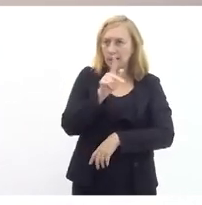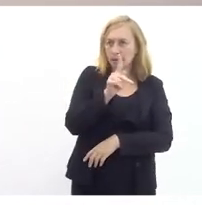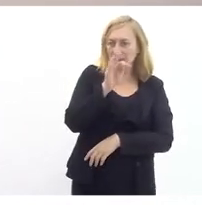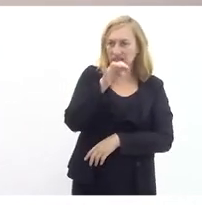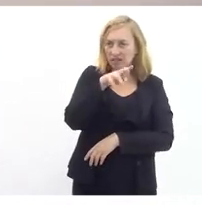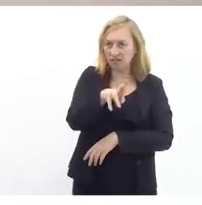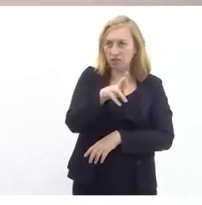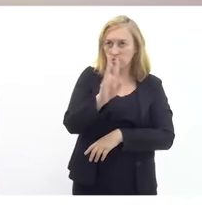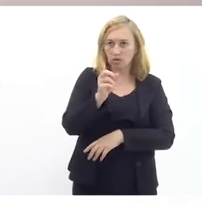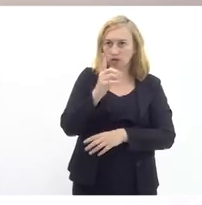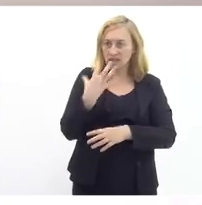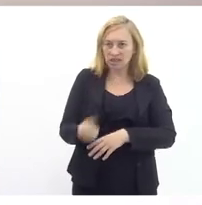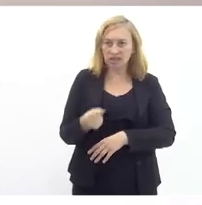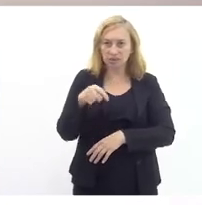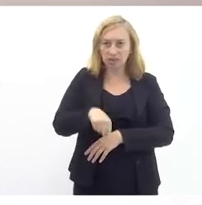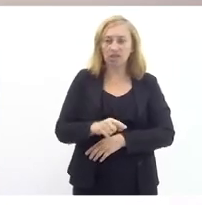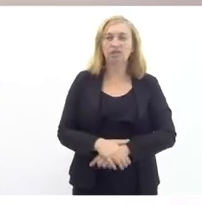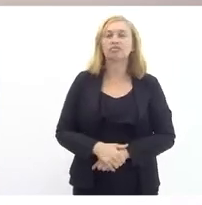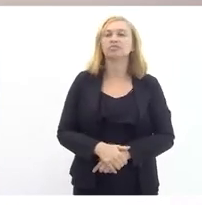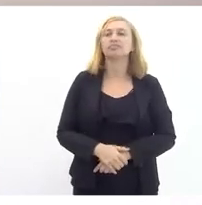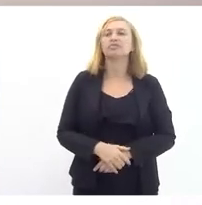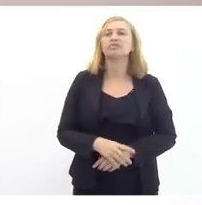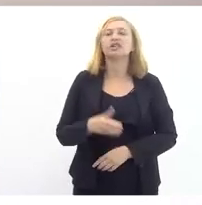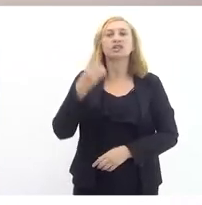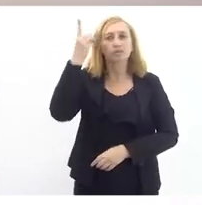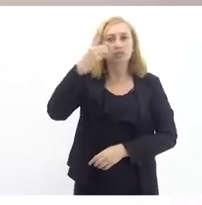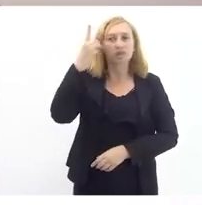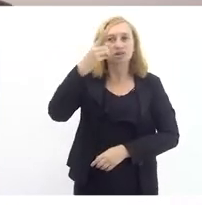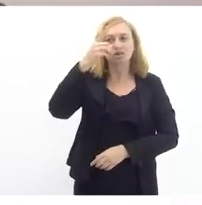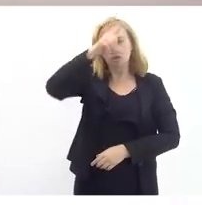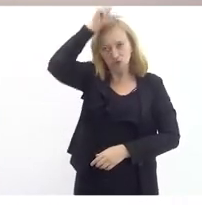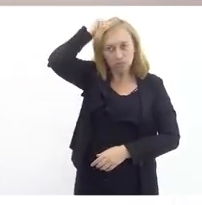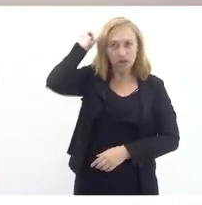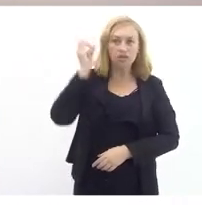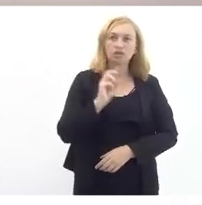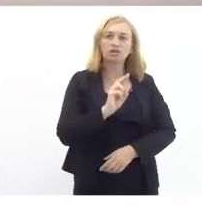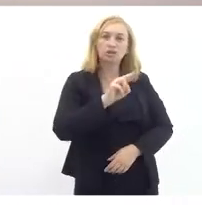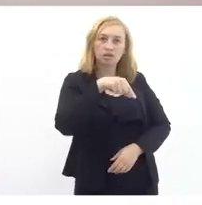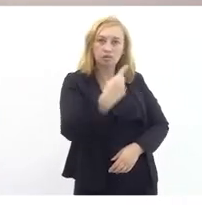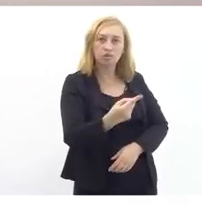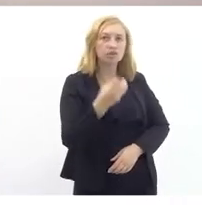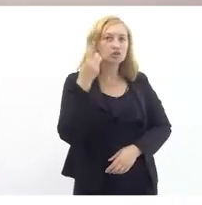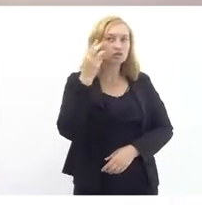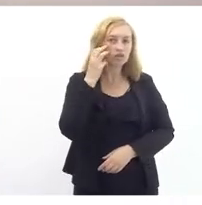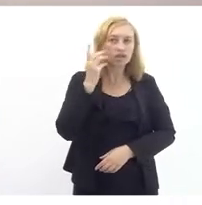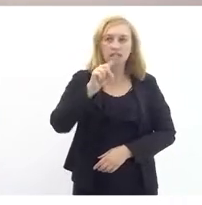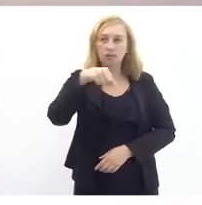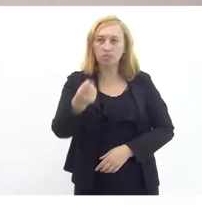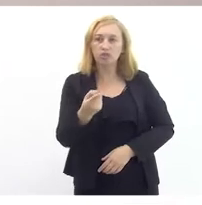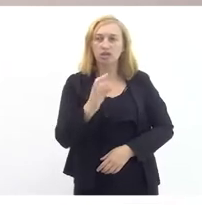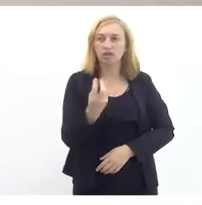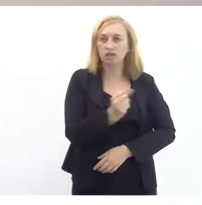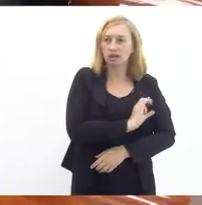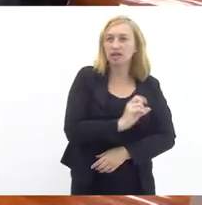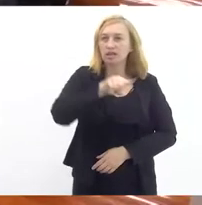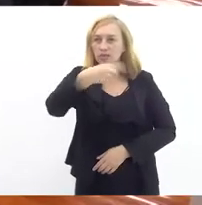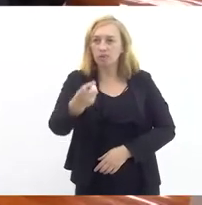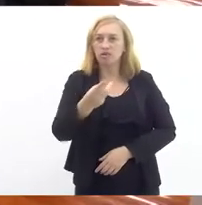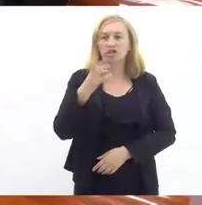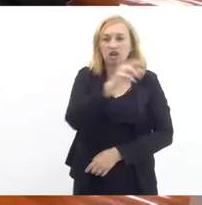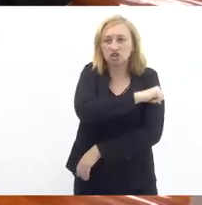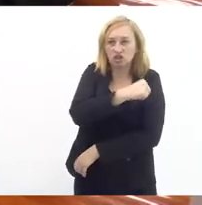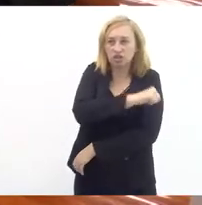não aceitamos aqui nessa CPI. Deputado Luiz Paulo, depois deputado Valdec, depois deputado Mar, depois Regina.